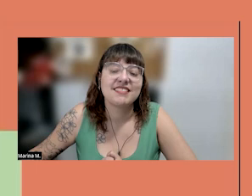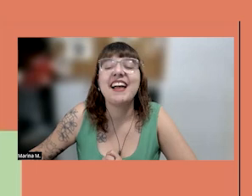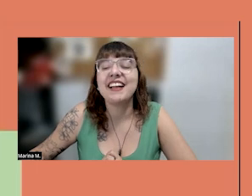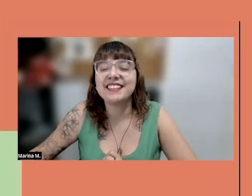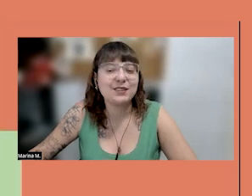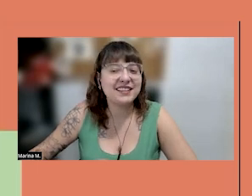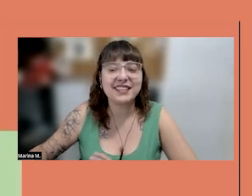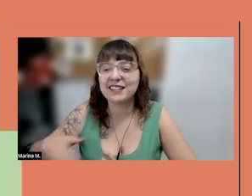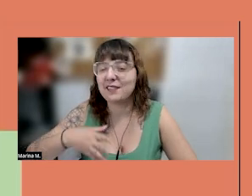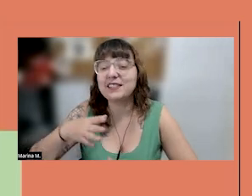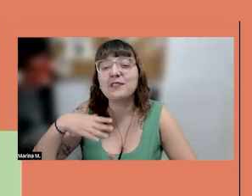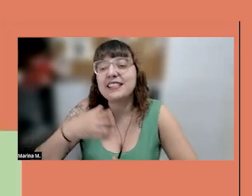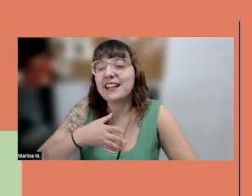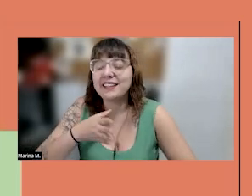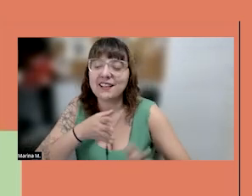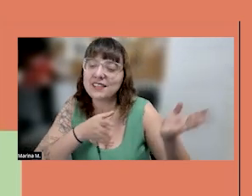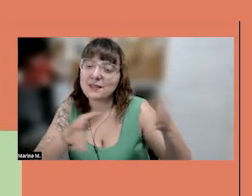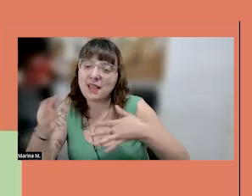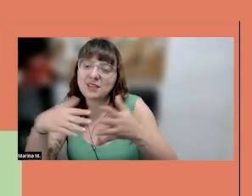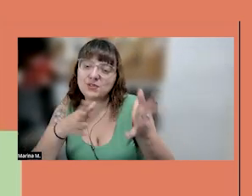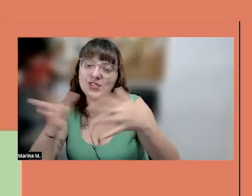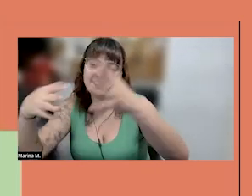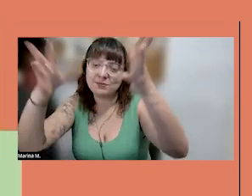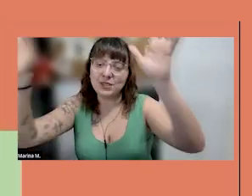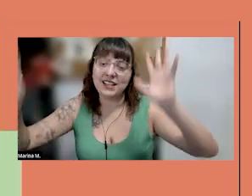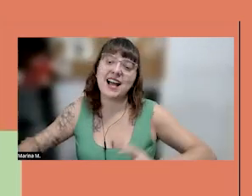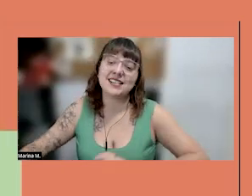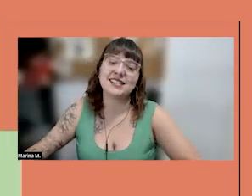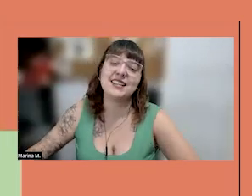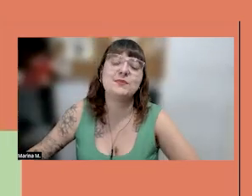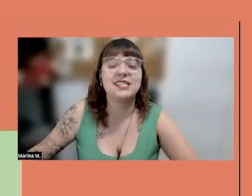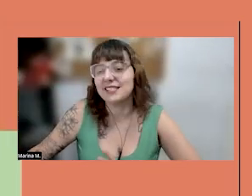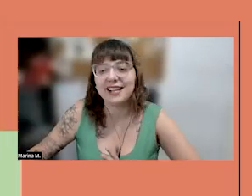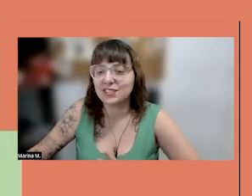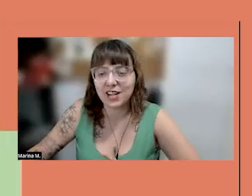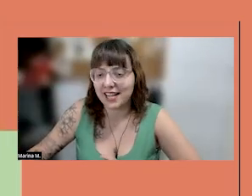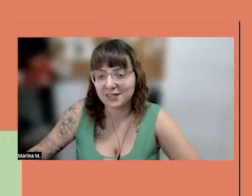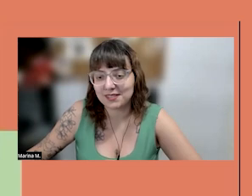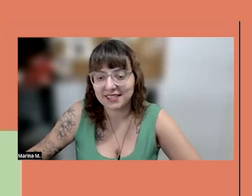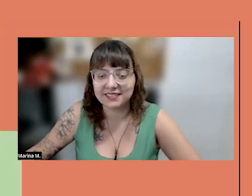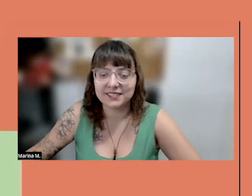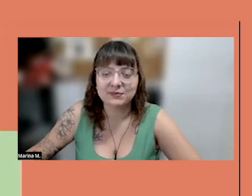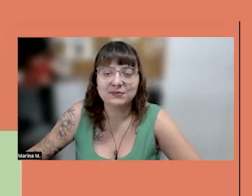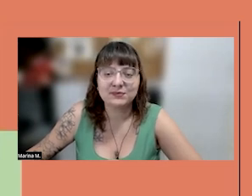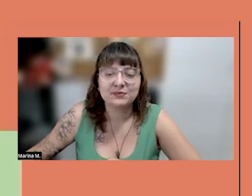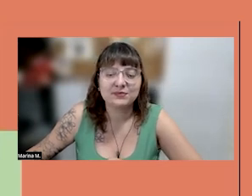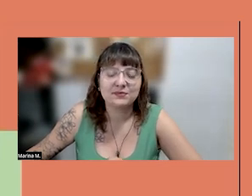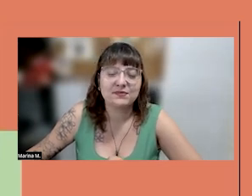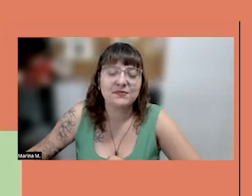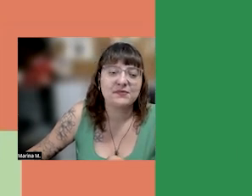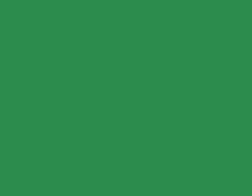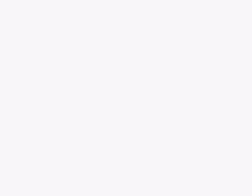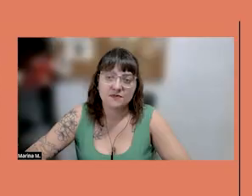XYZ, então provavelmente tem algum. devem ter meios de burlar Uhum, assim, mas nada direto, né?